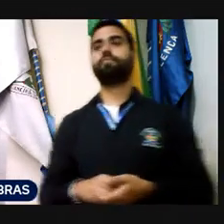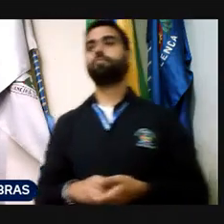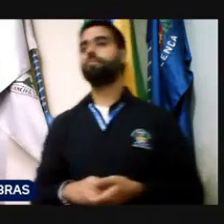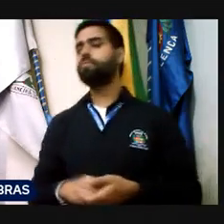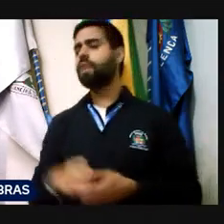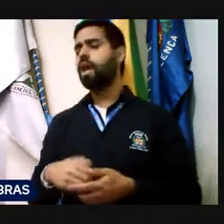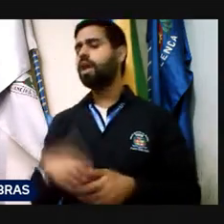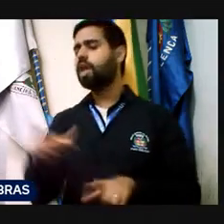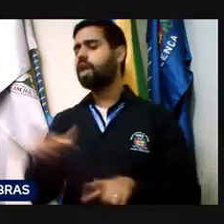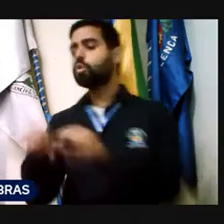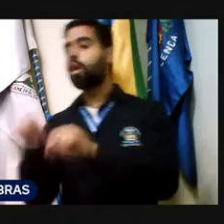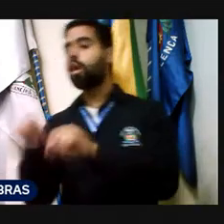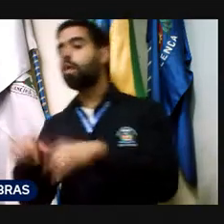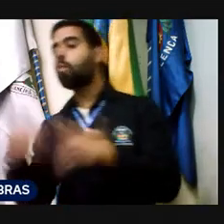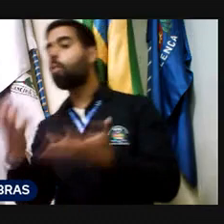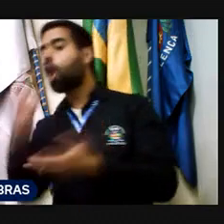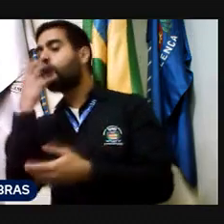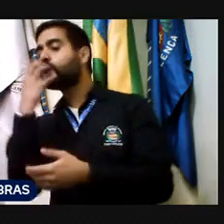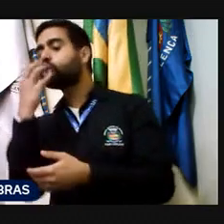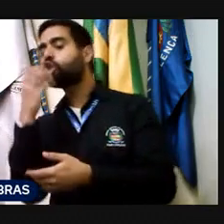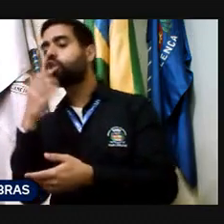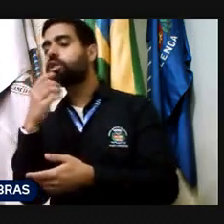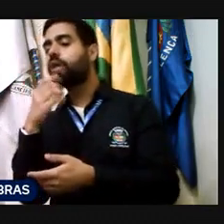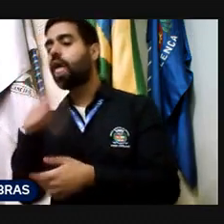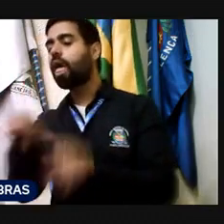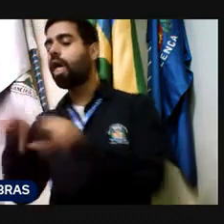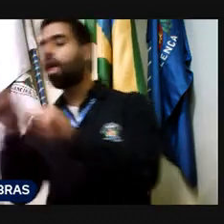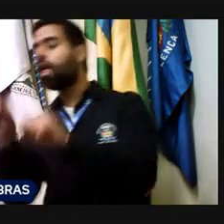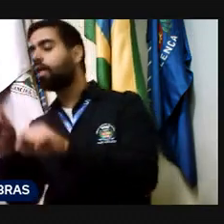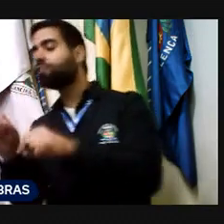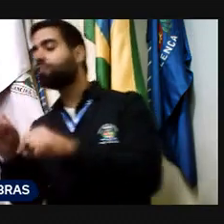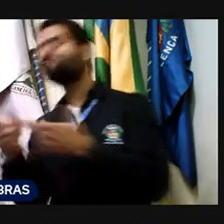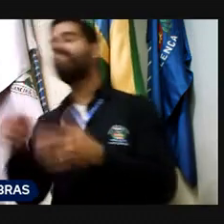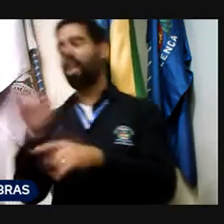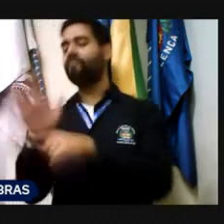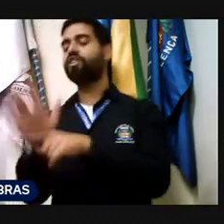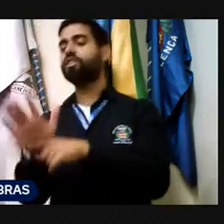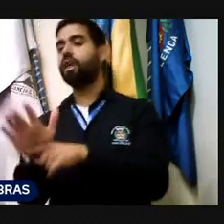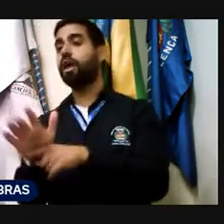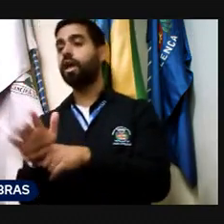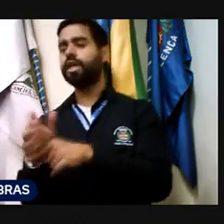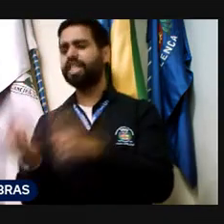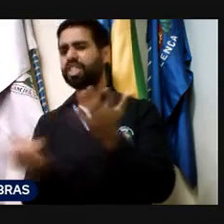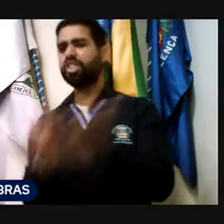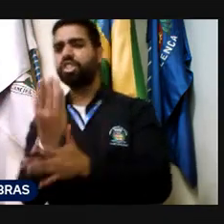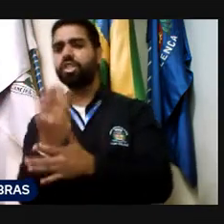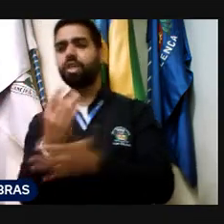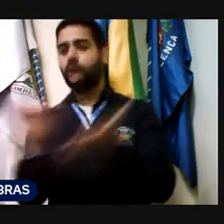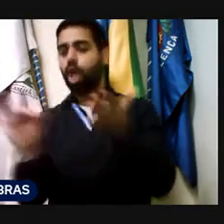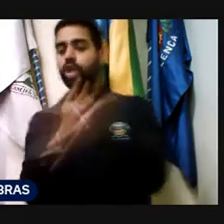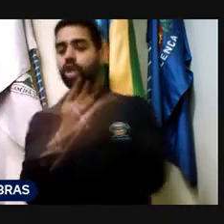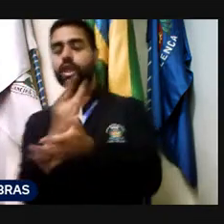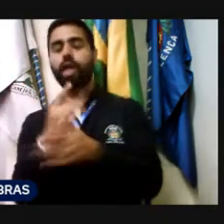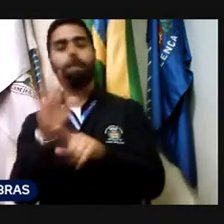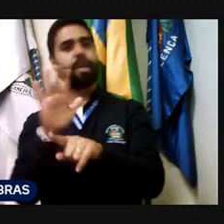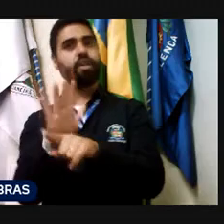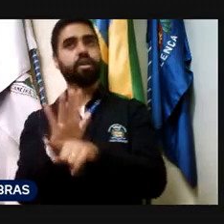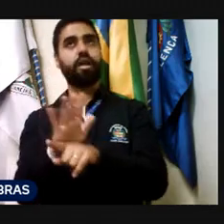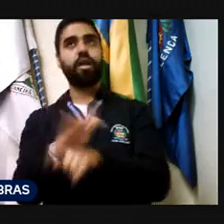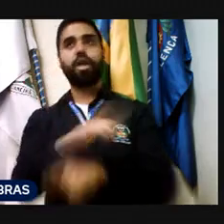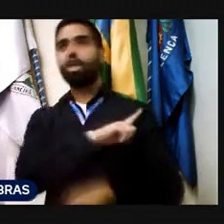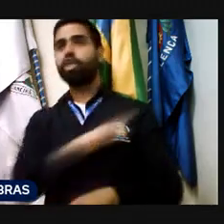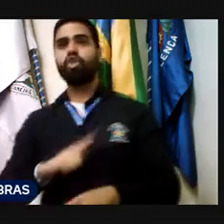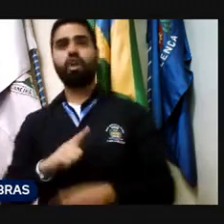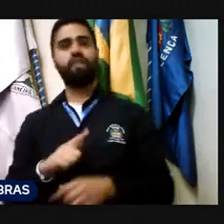Escolhe para quem dá ração. Quando a gente quer criar um cadastro desse, é porque a gente cria pela moralidade. E esse governo